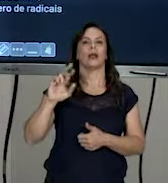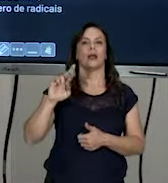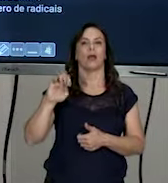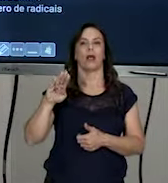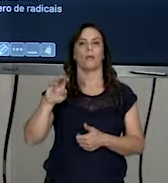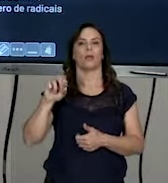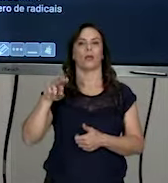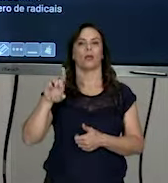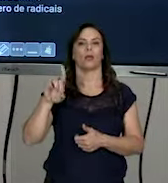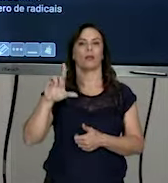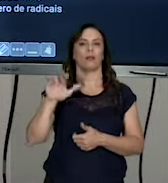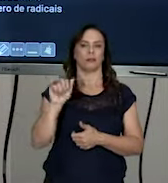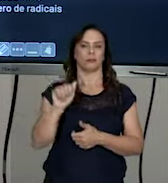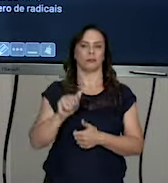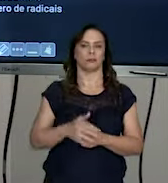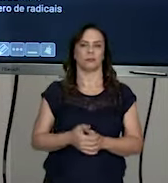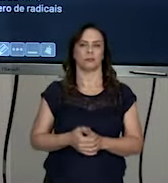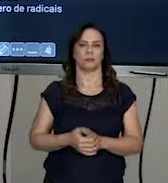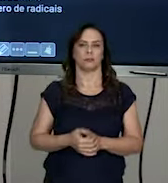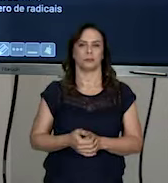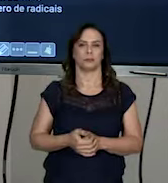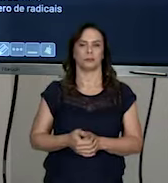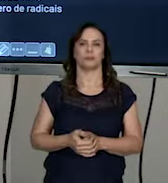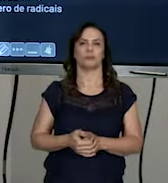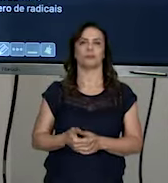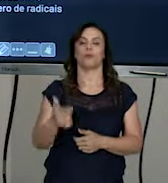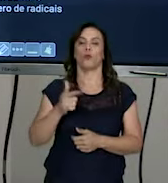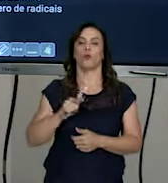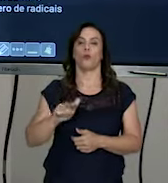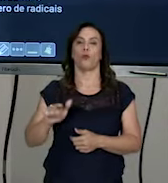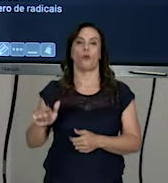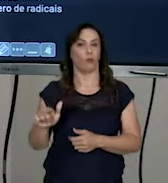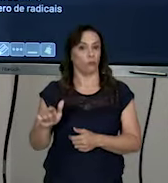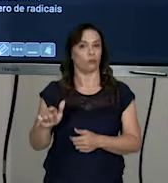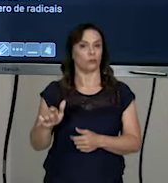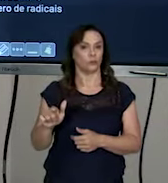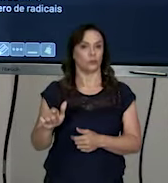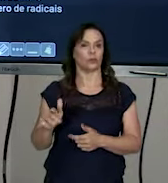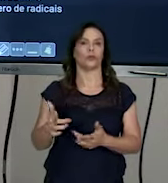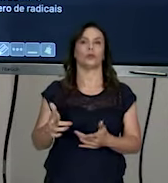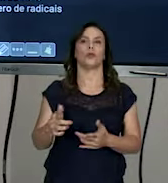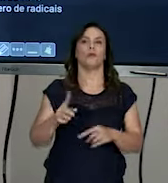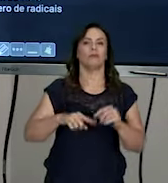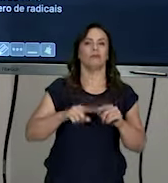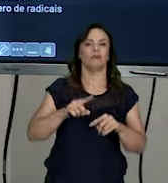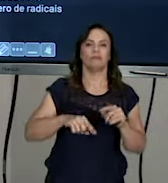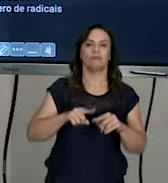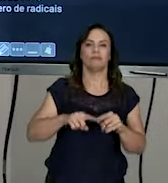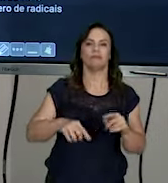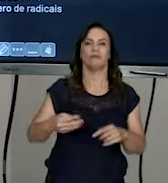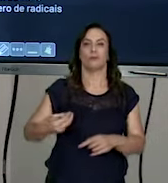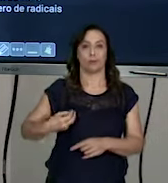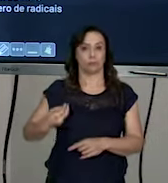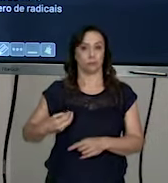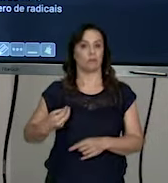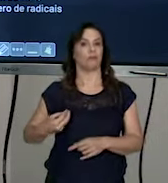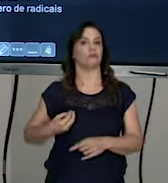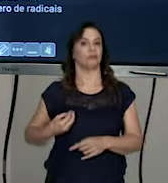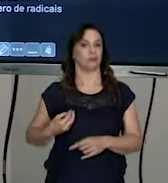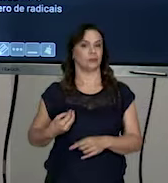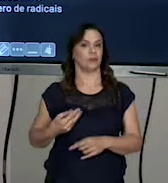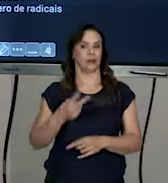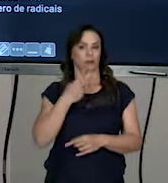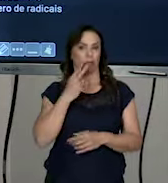Aí, o outro grupo, a outra substância presente no cigarro, que nós vamos falar